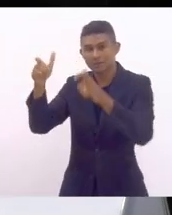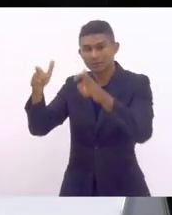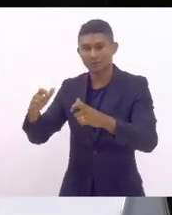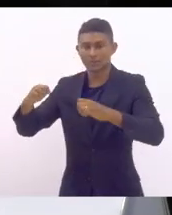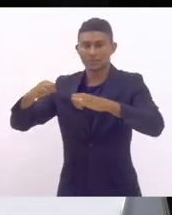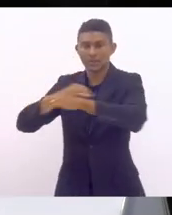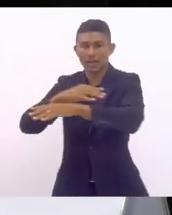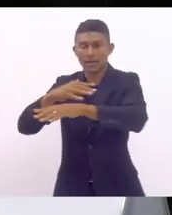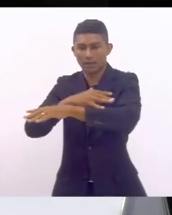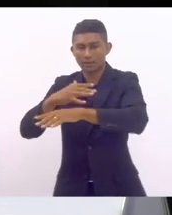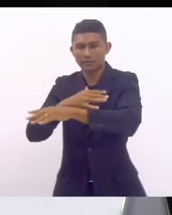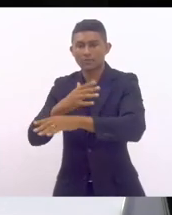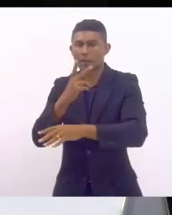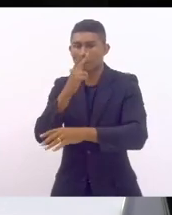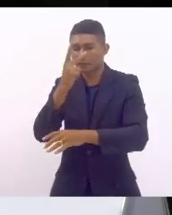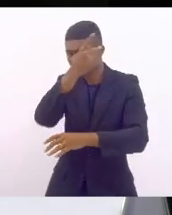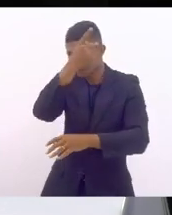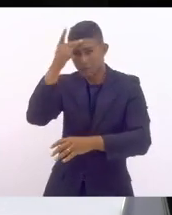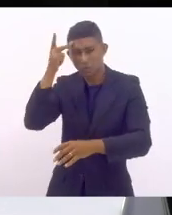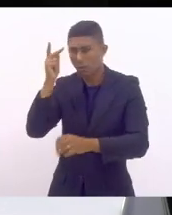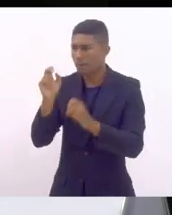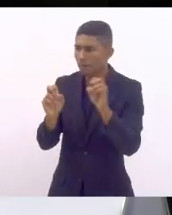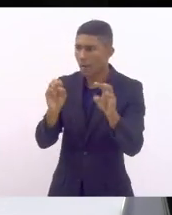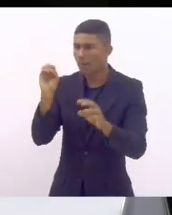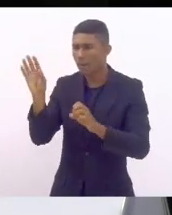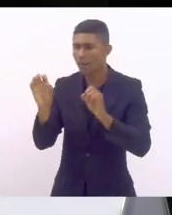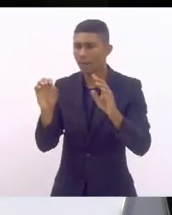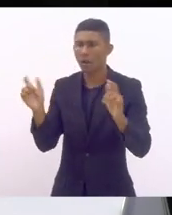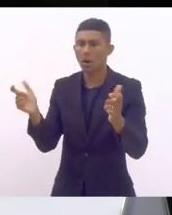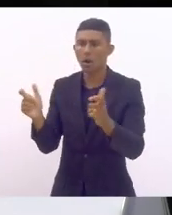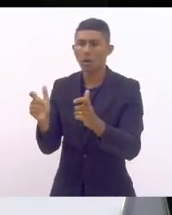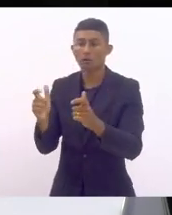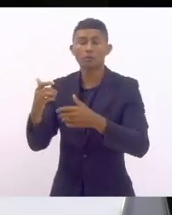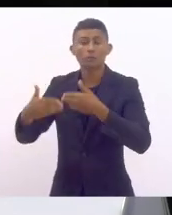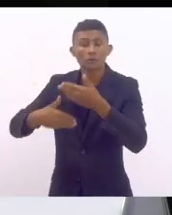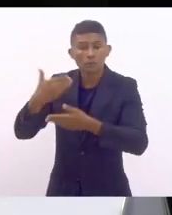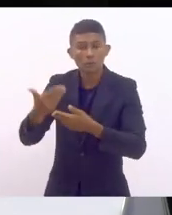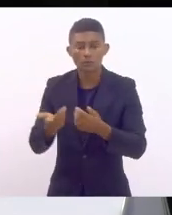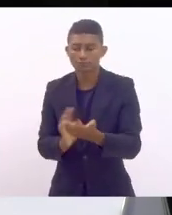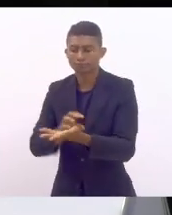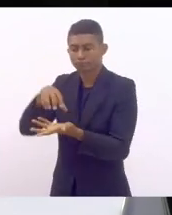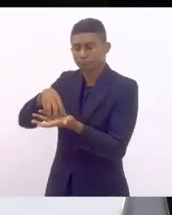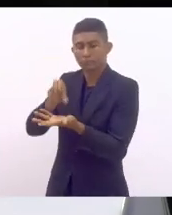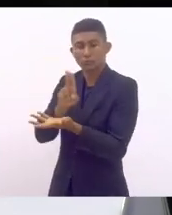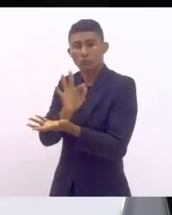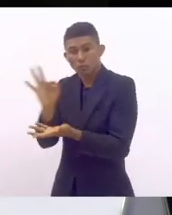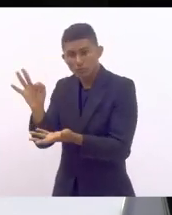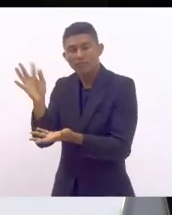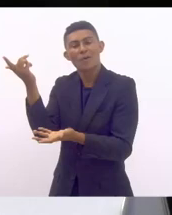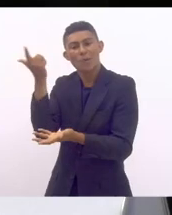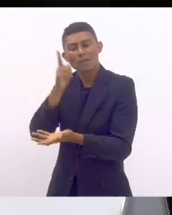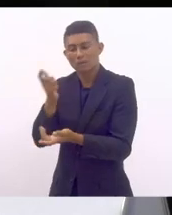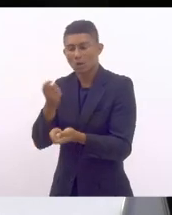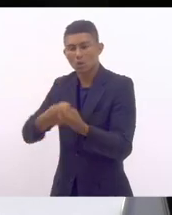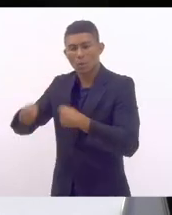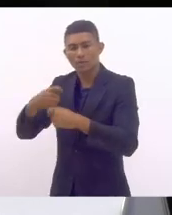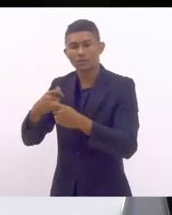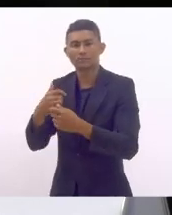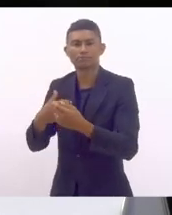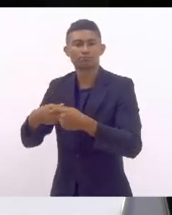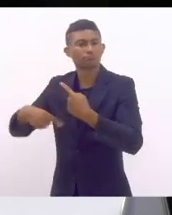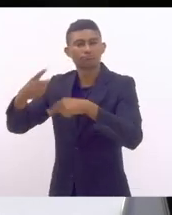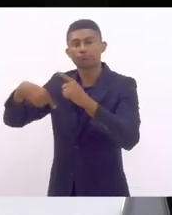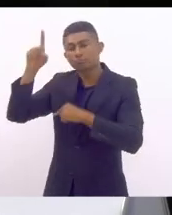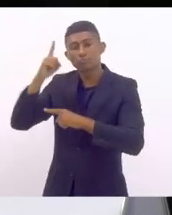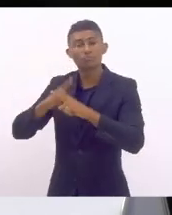antes da chegada da UFSC teve um papel na movimentação não só dos serviços mas também do comércio da própria fixação de